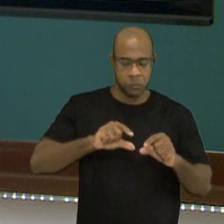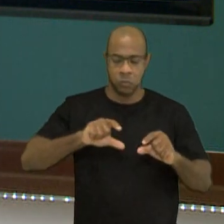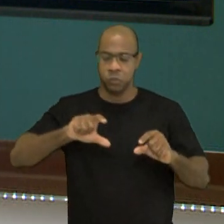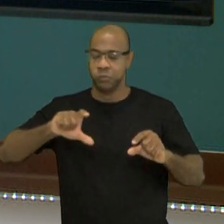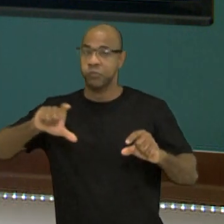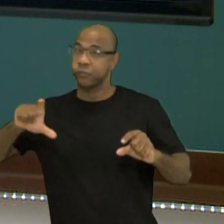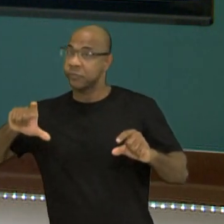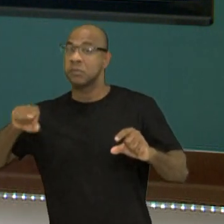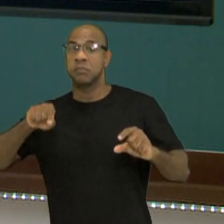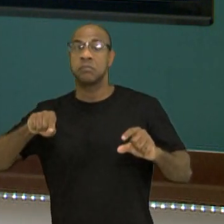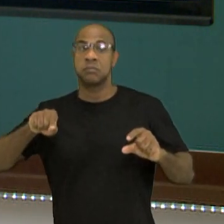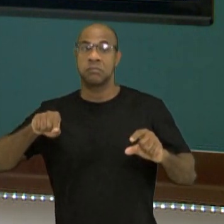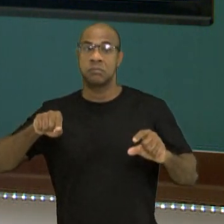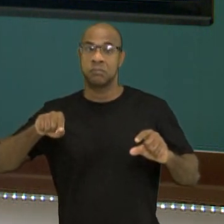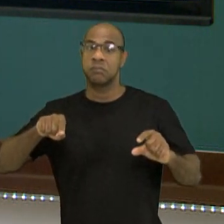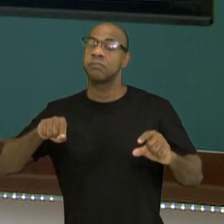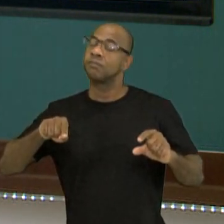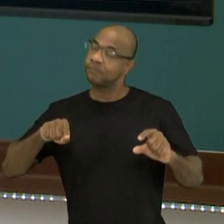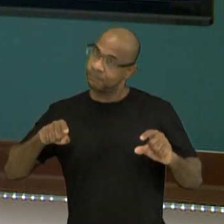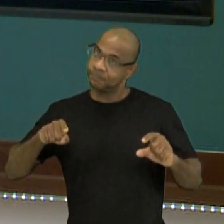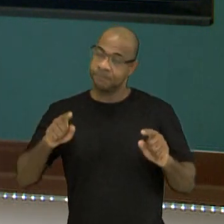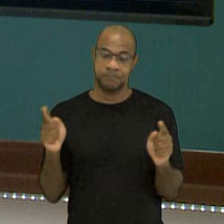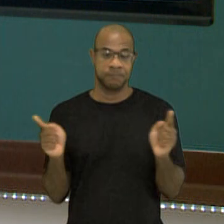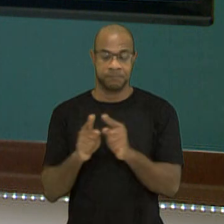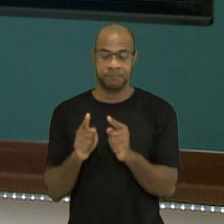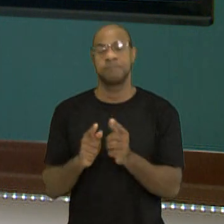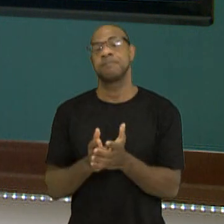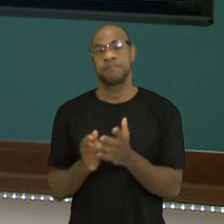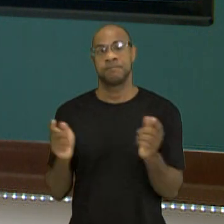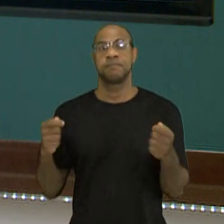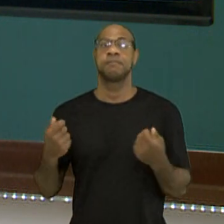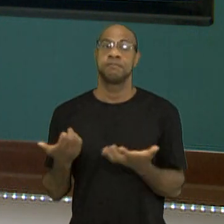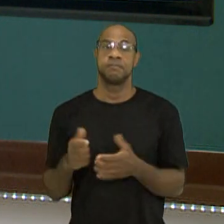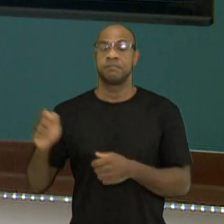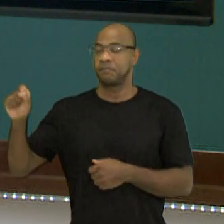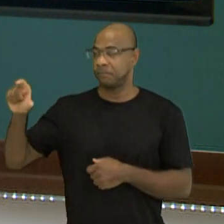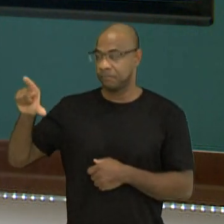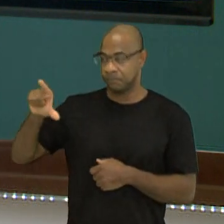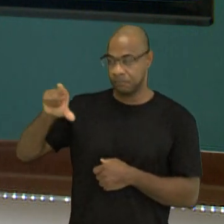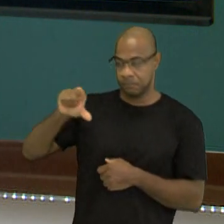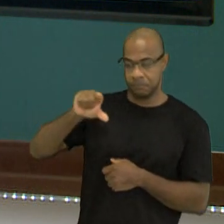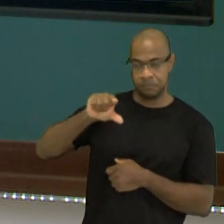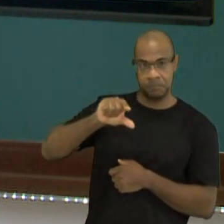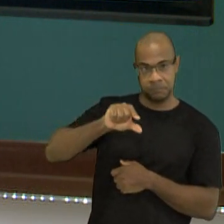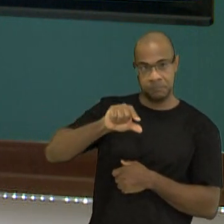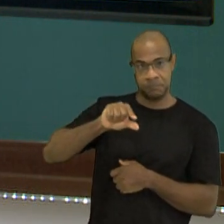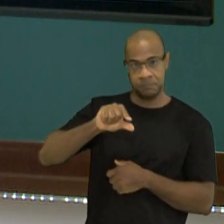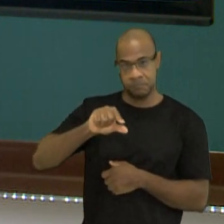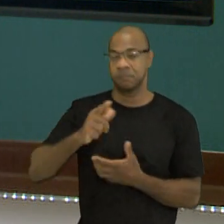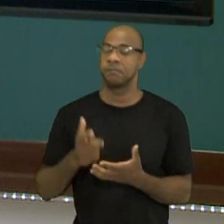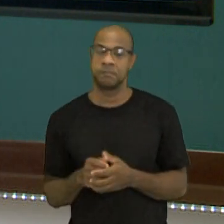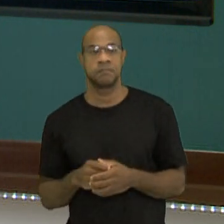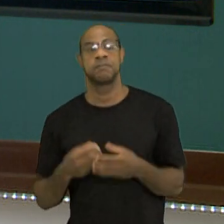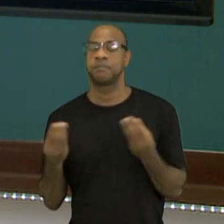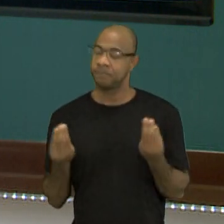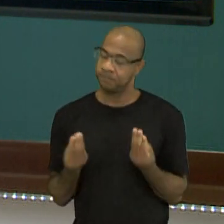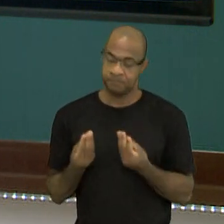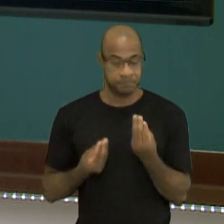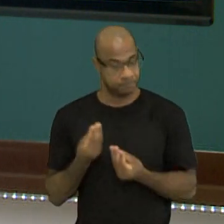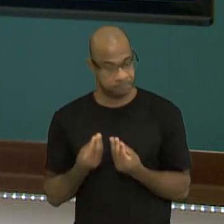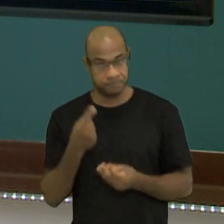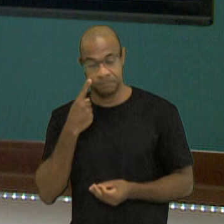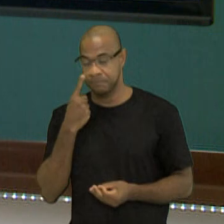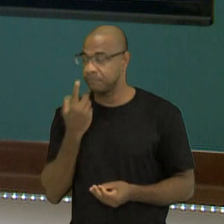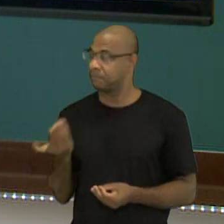forma proporcional, seria a multiplicação, mas a divisão a gente vai usar para diminuir proporcionalmente,